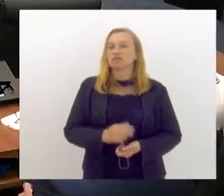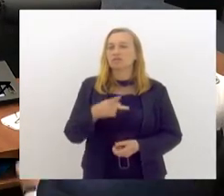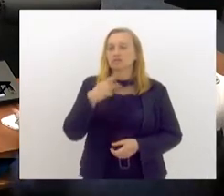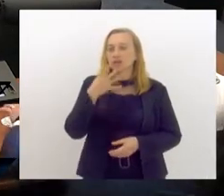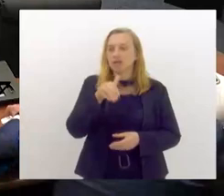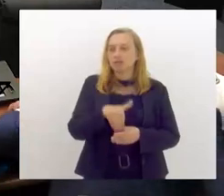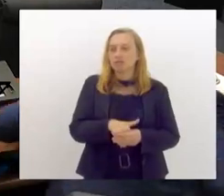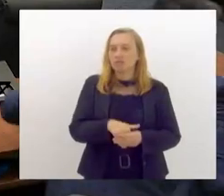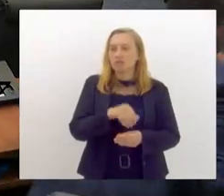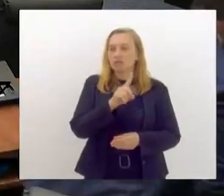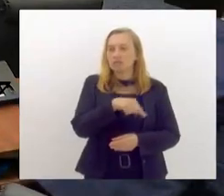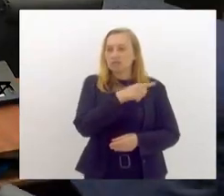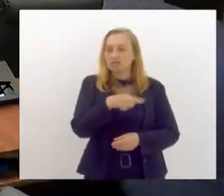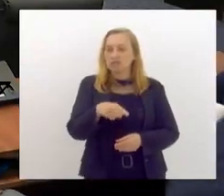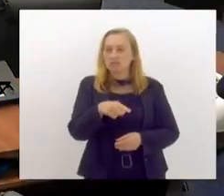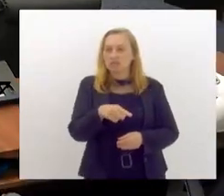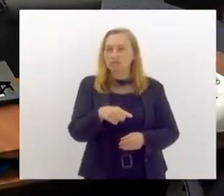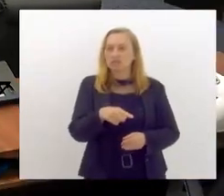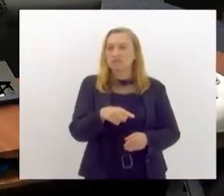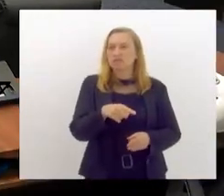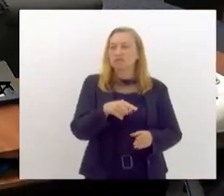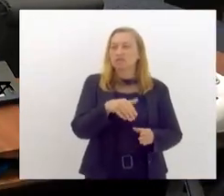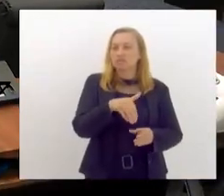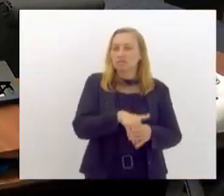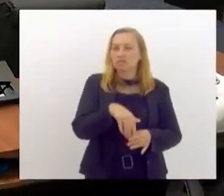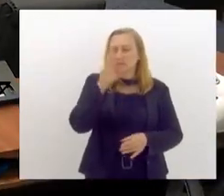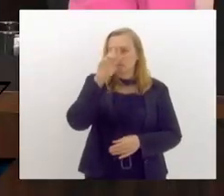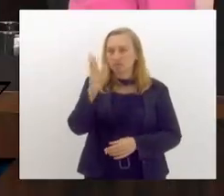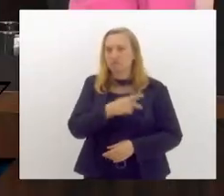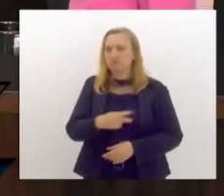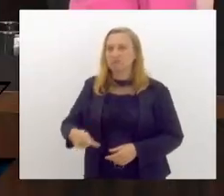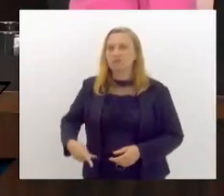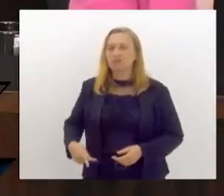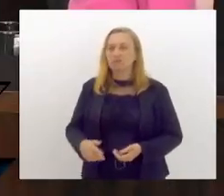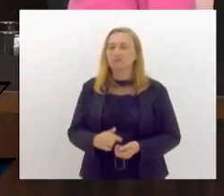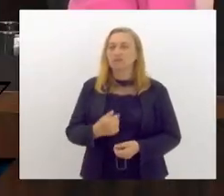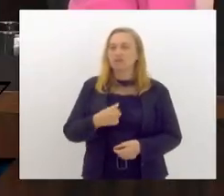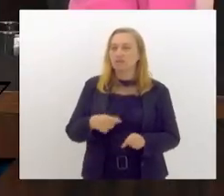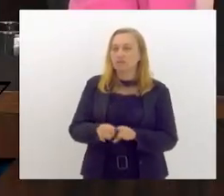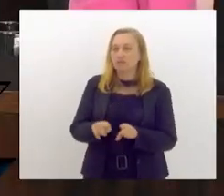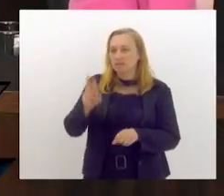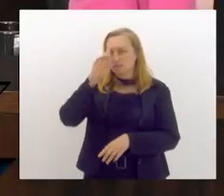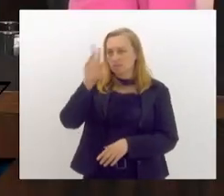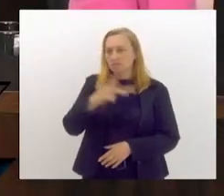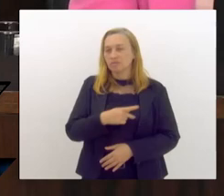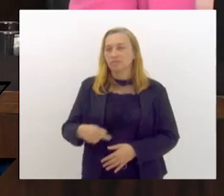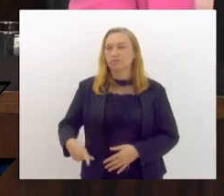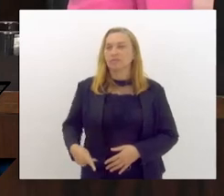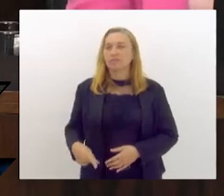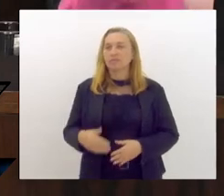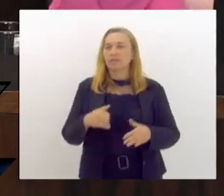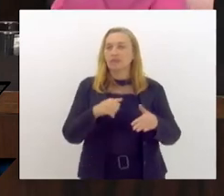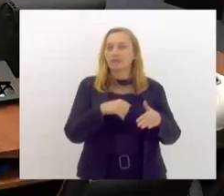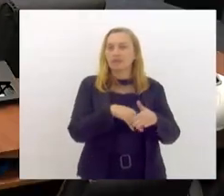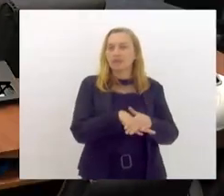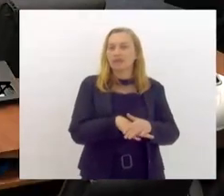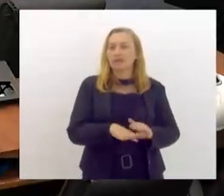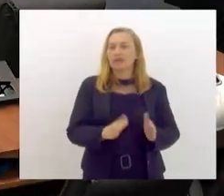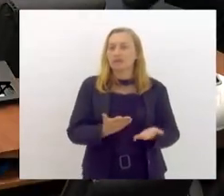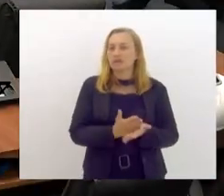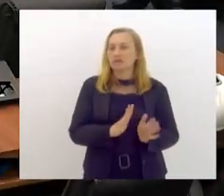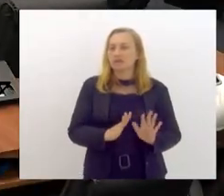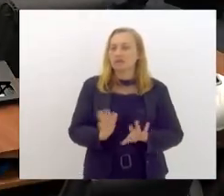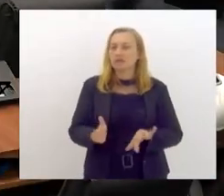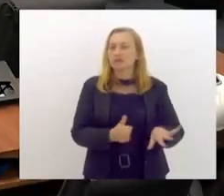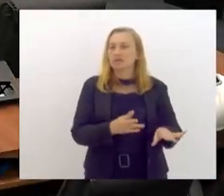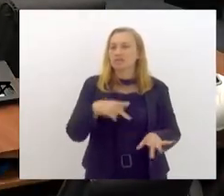projeto está rejeitado. Declaração de voto, senhor presidente. Declaração de voto também, senhor presidente. Vai o arquivo. Presidente, declaração